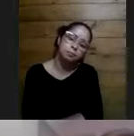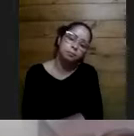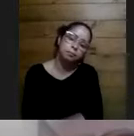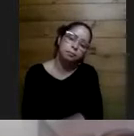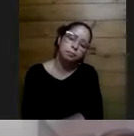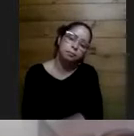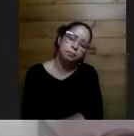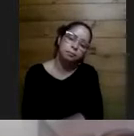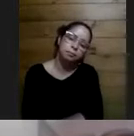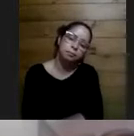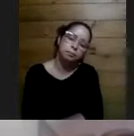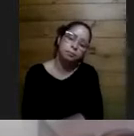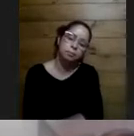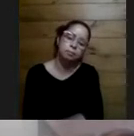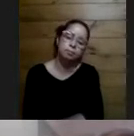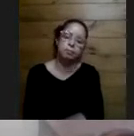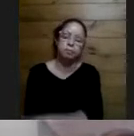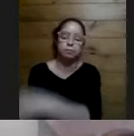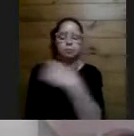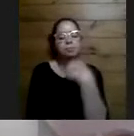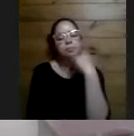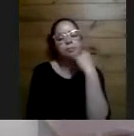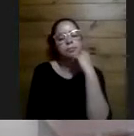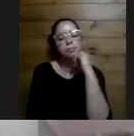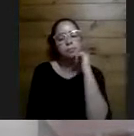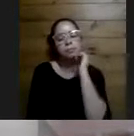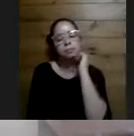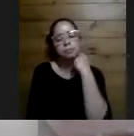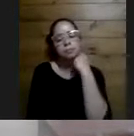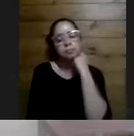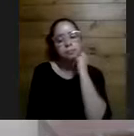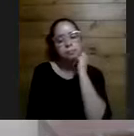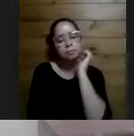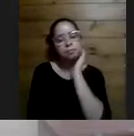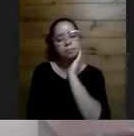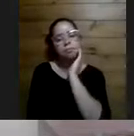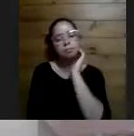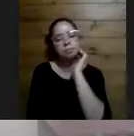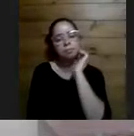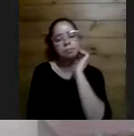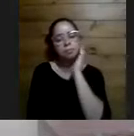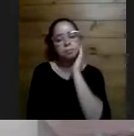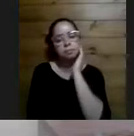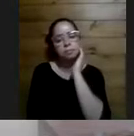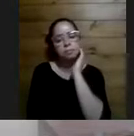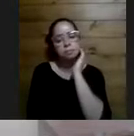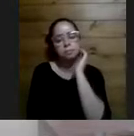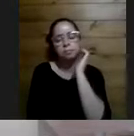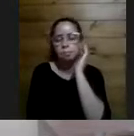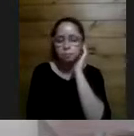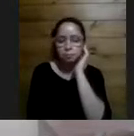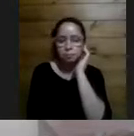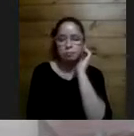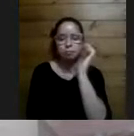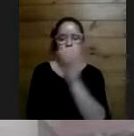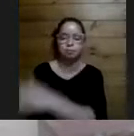lhe cumprimentando, cumprimento todas as autoridades já nominadas, que, considerando o curto espaço de tempo, eu me reservo